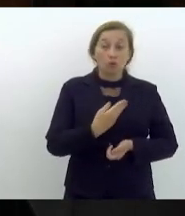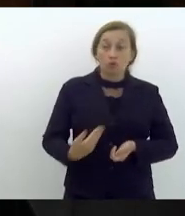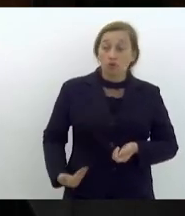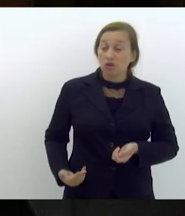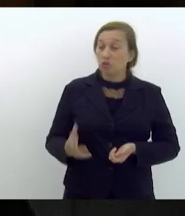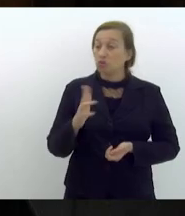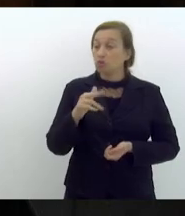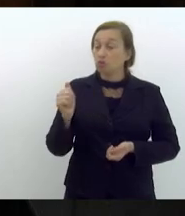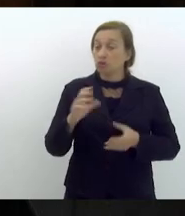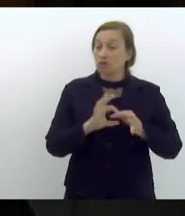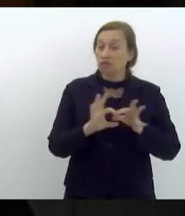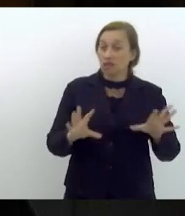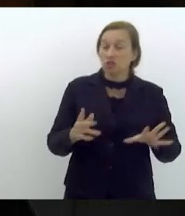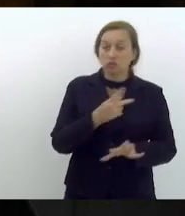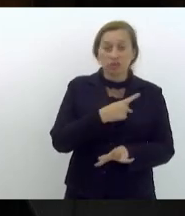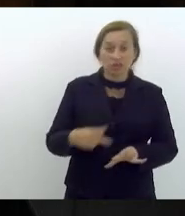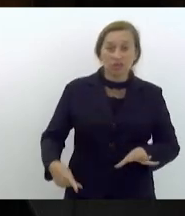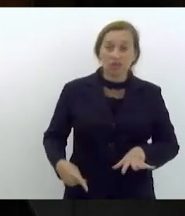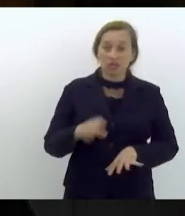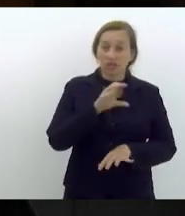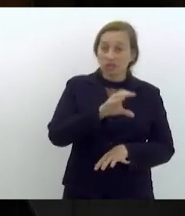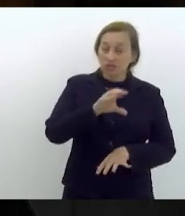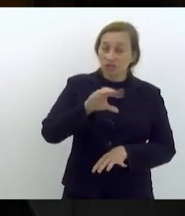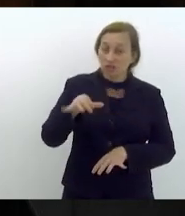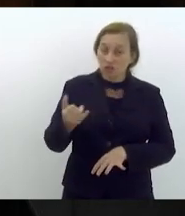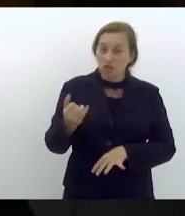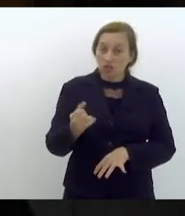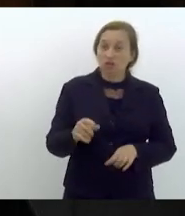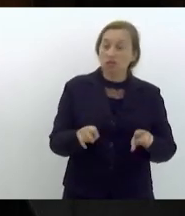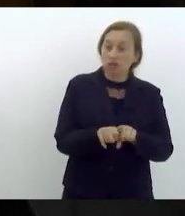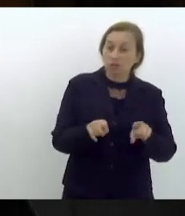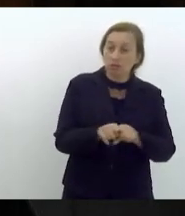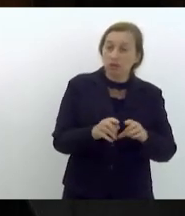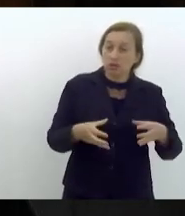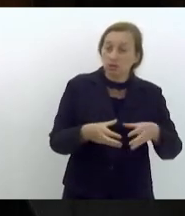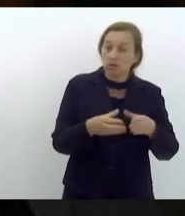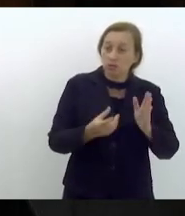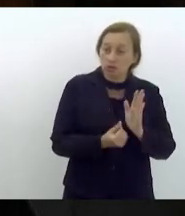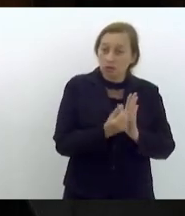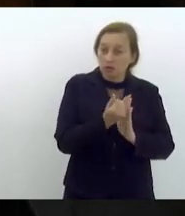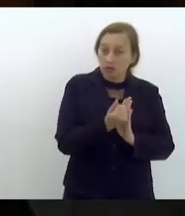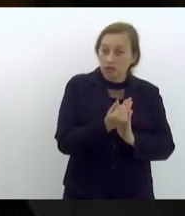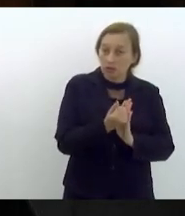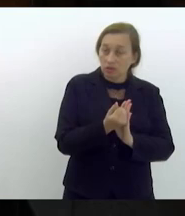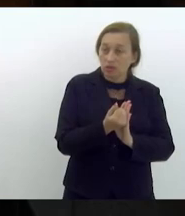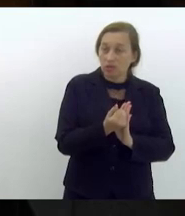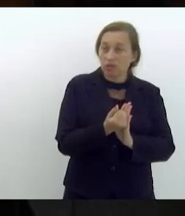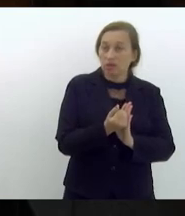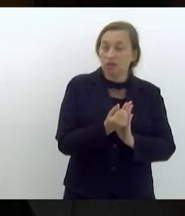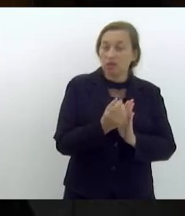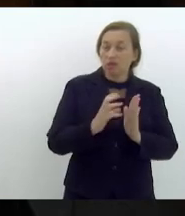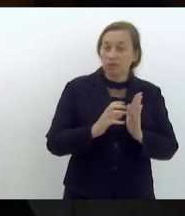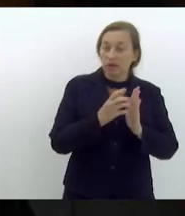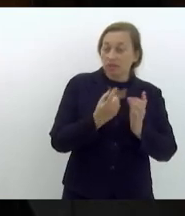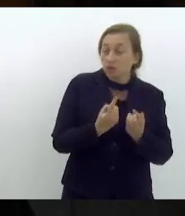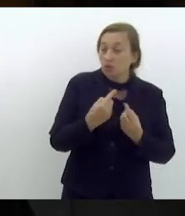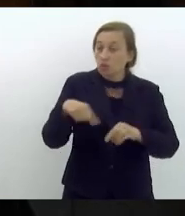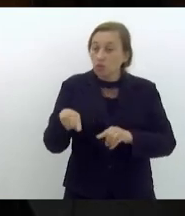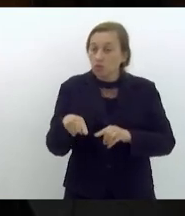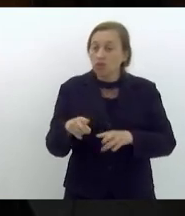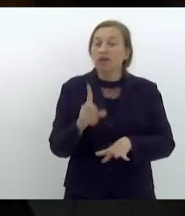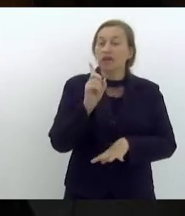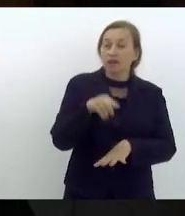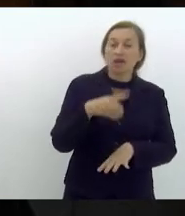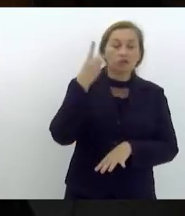ccj e da comissão de orçamento serem de partidos de oposição que é o deputado